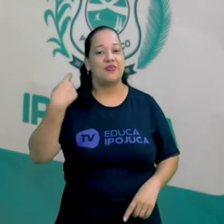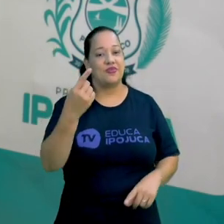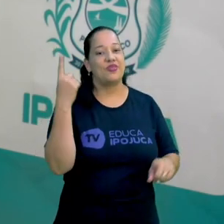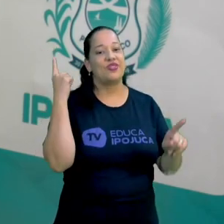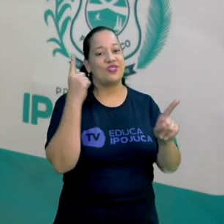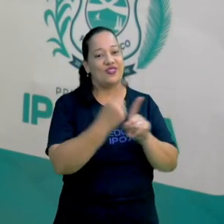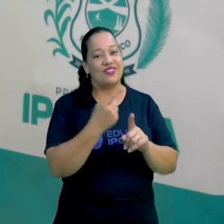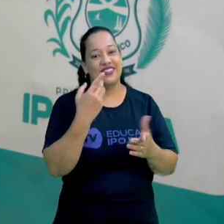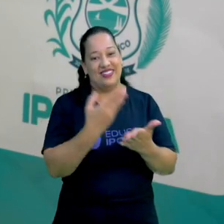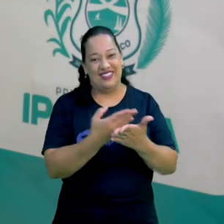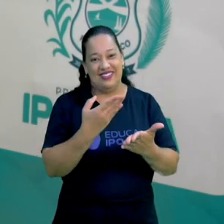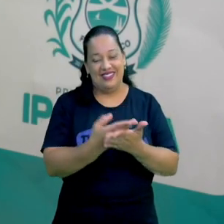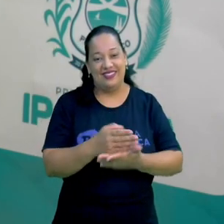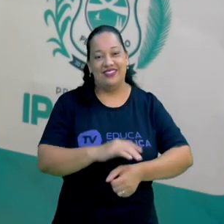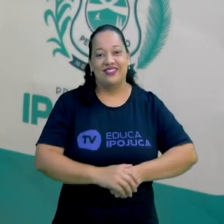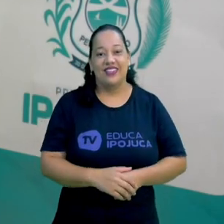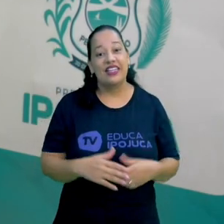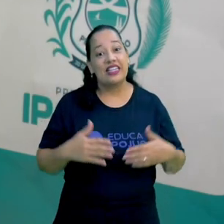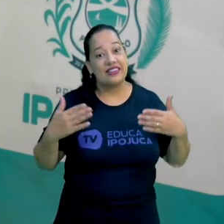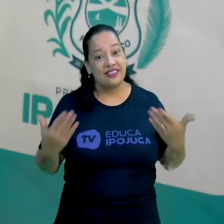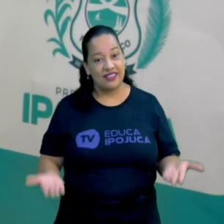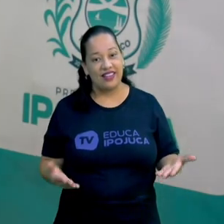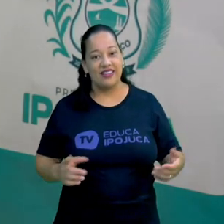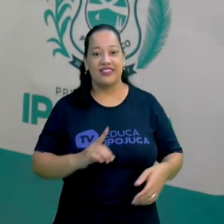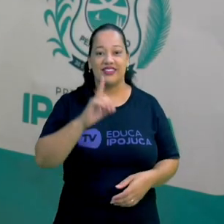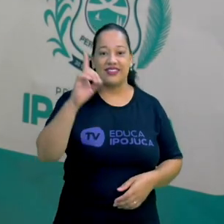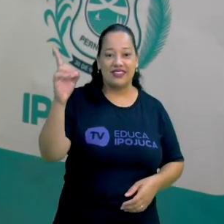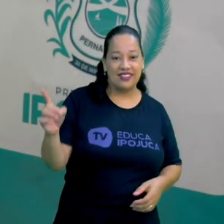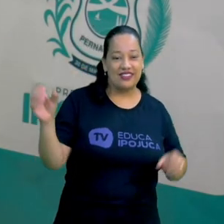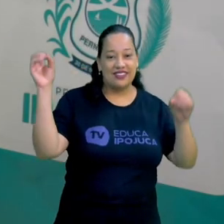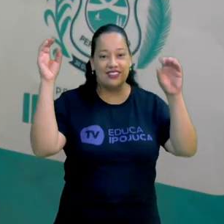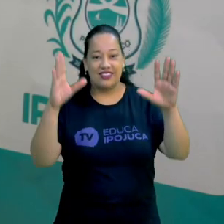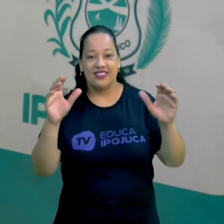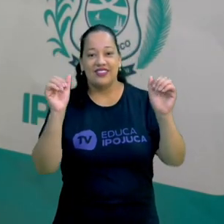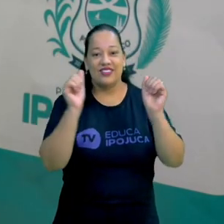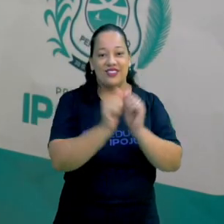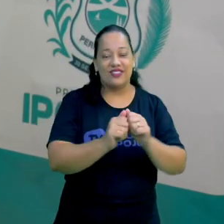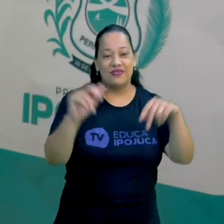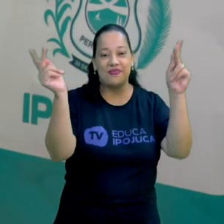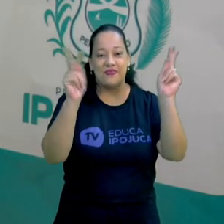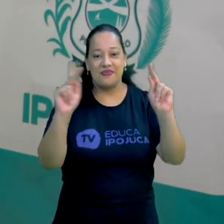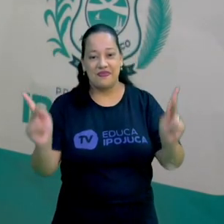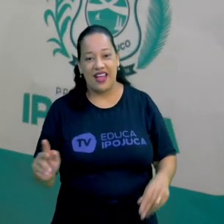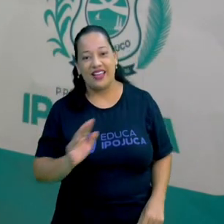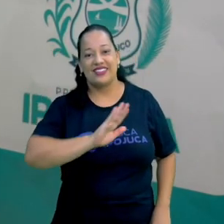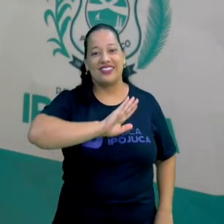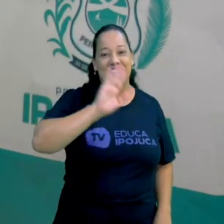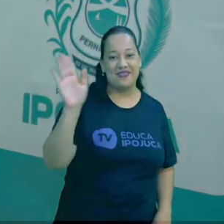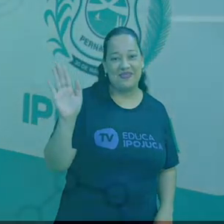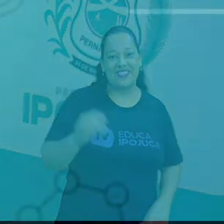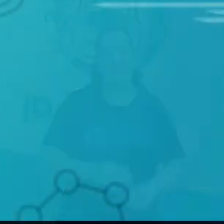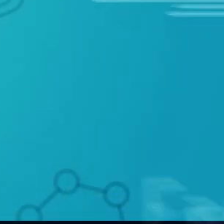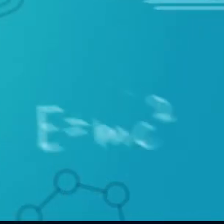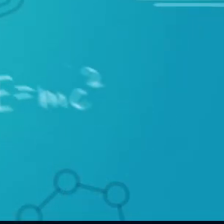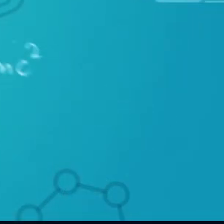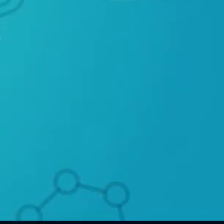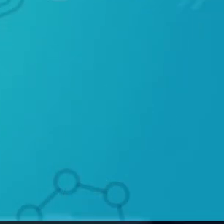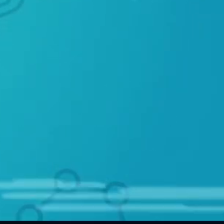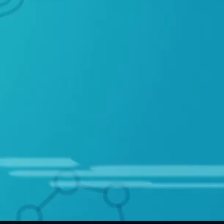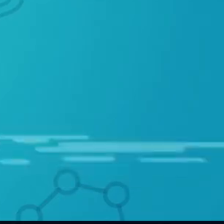encontraremos na próxima aula. Então, fique com Deus, fique na paz e até mais.